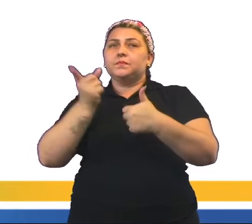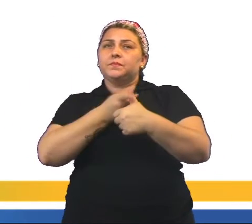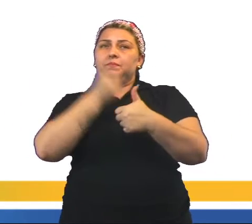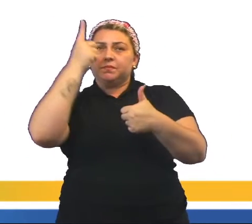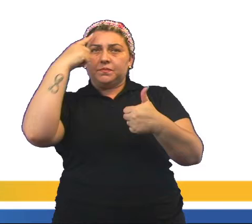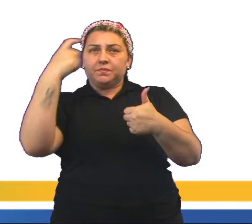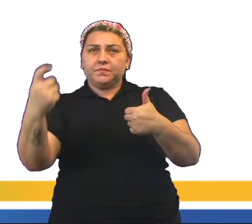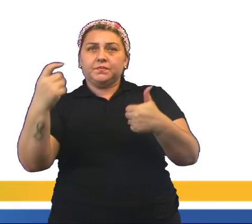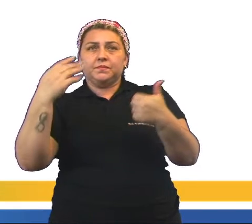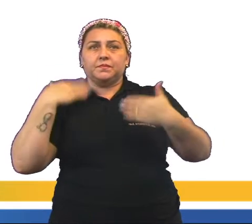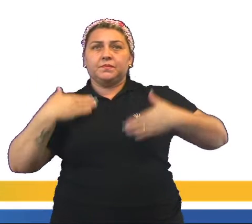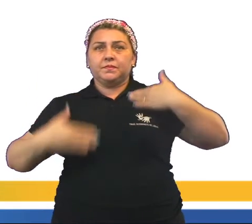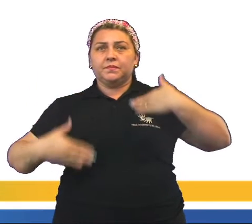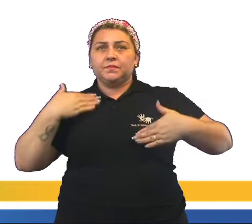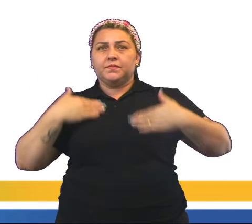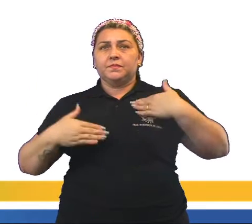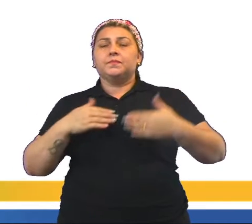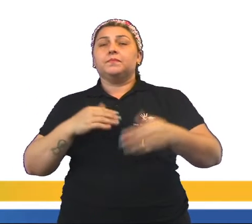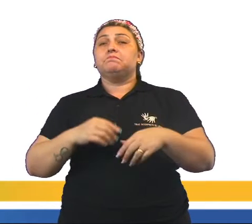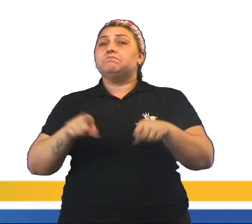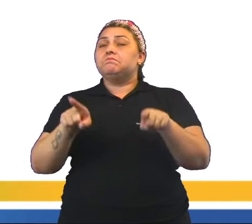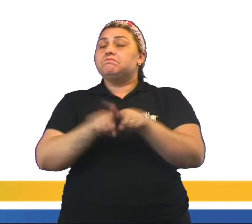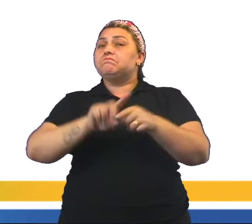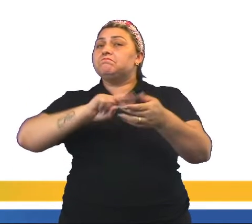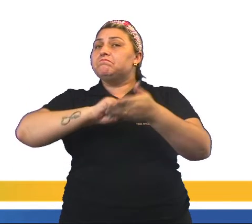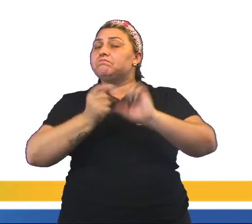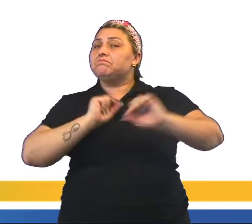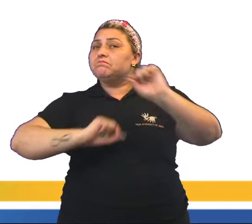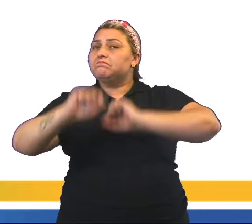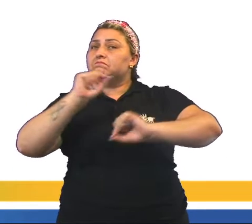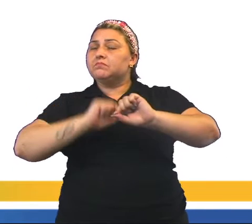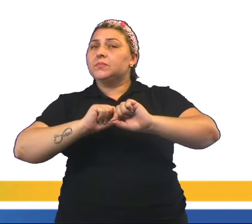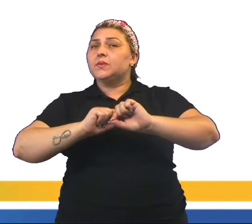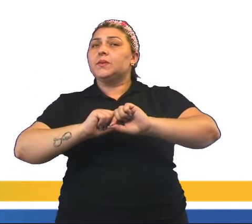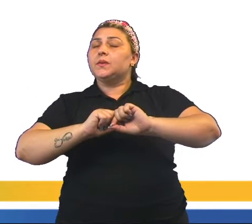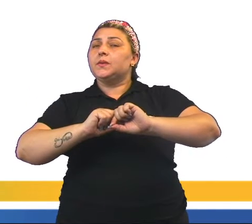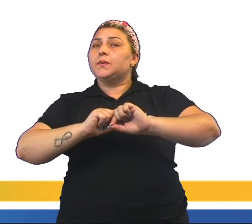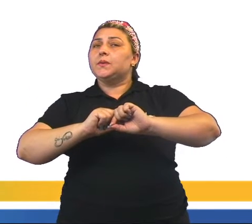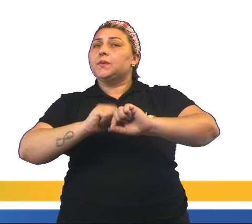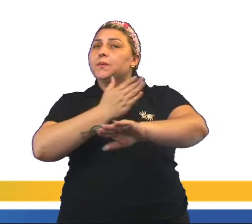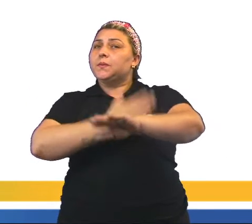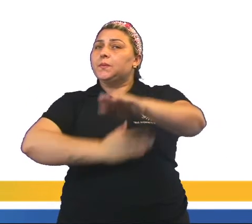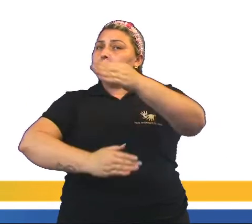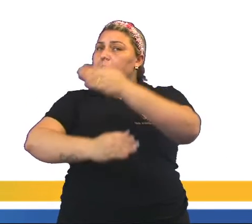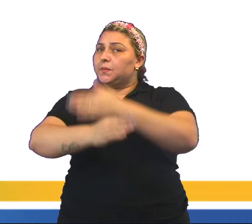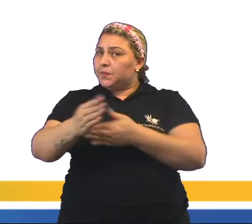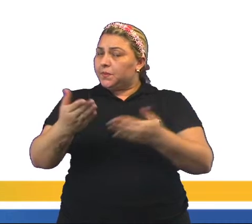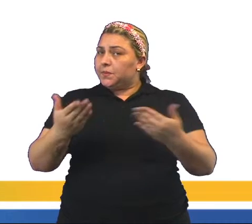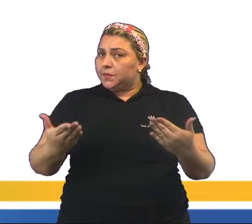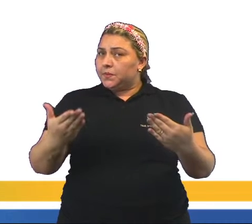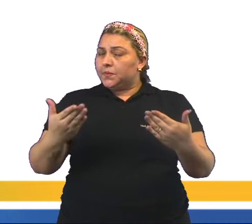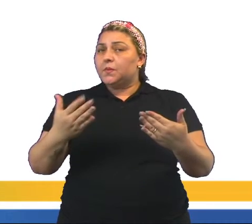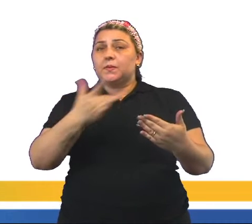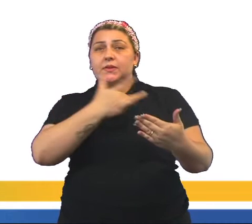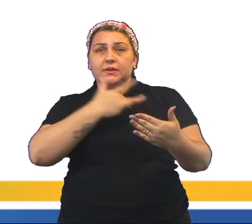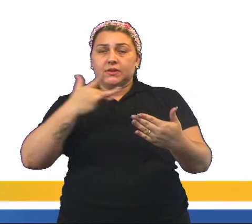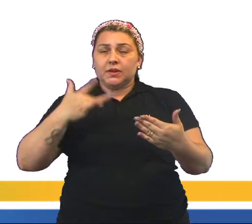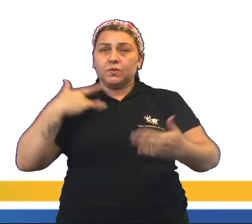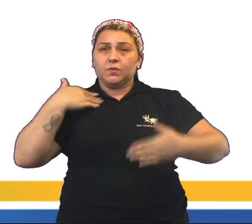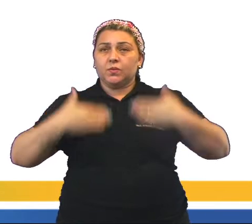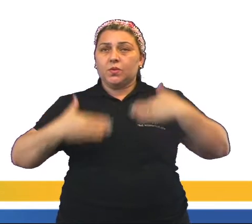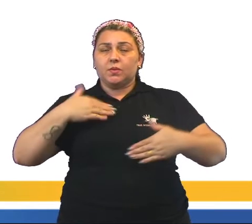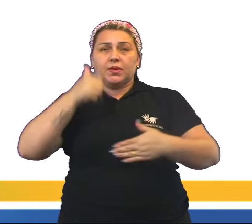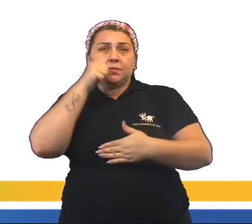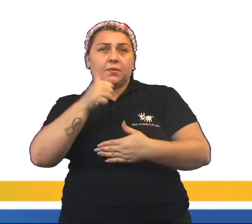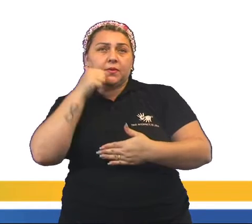a violência física, que corresponde a lesar a integridade ou saúde corporal